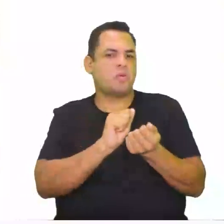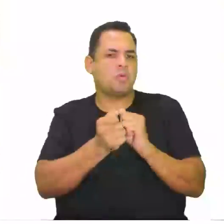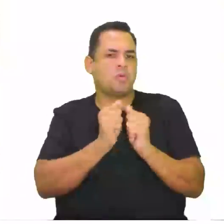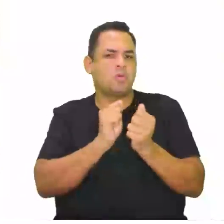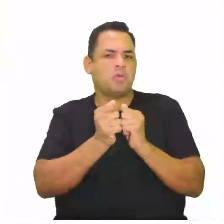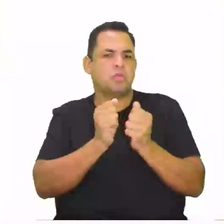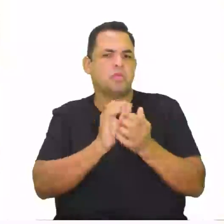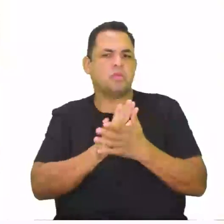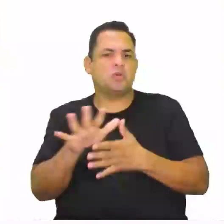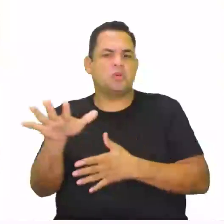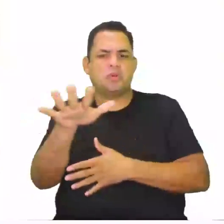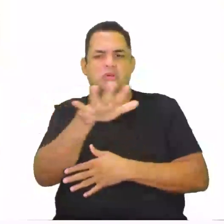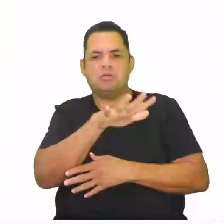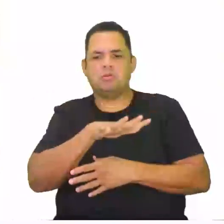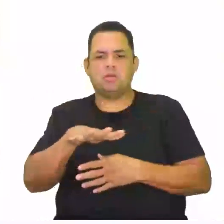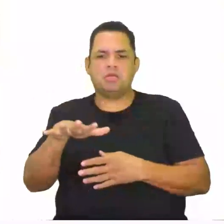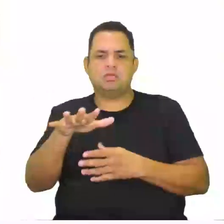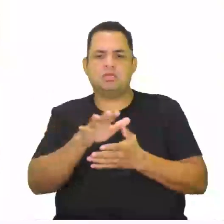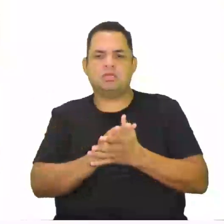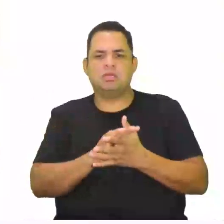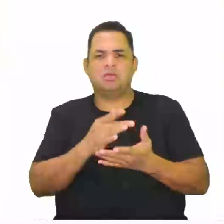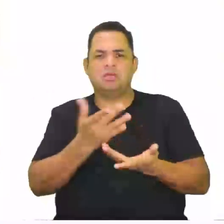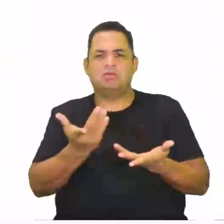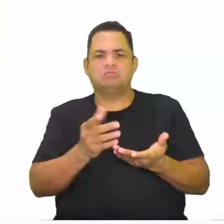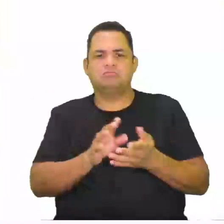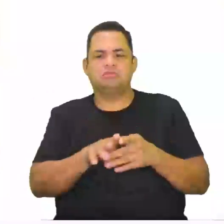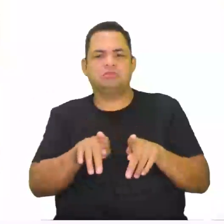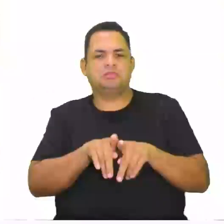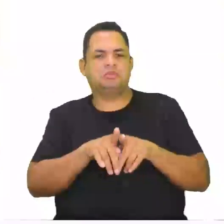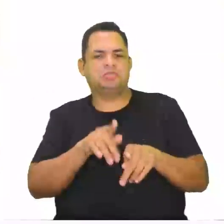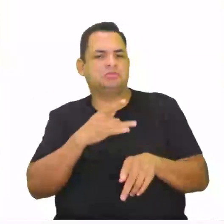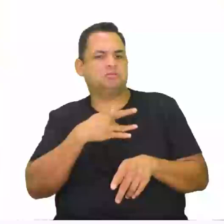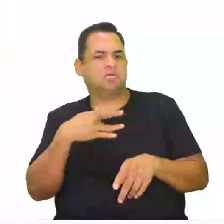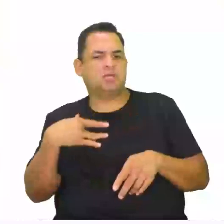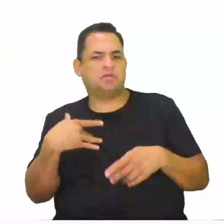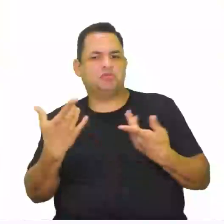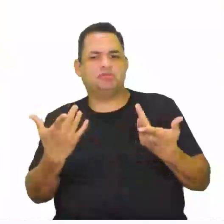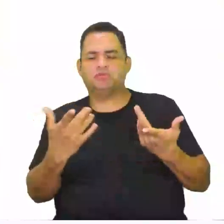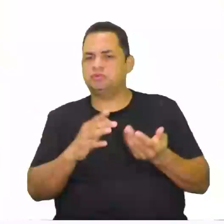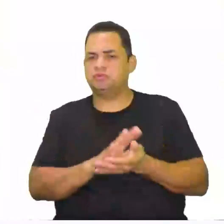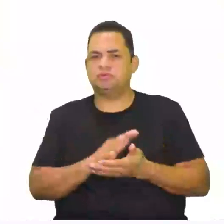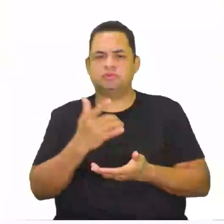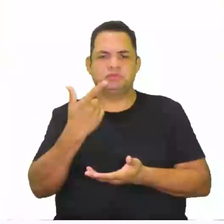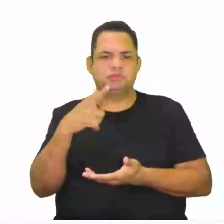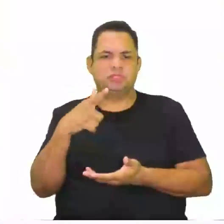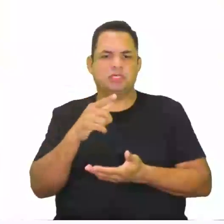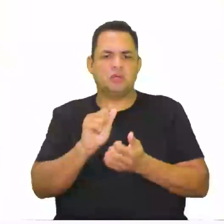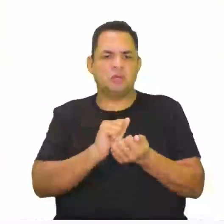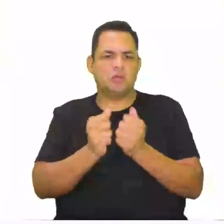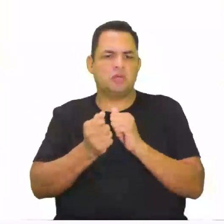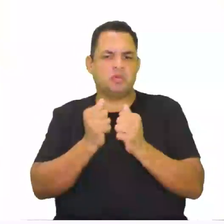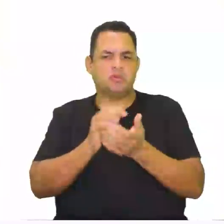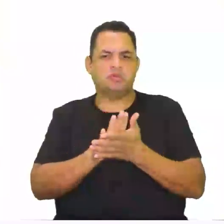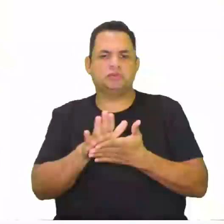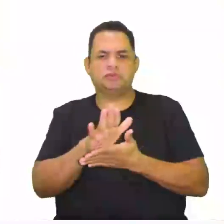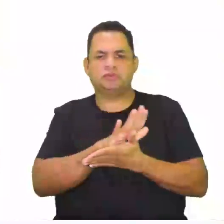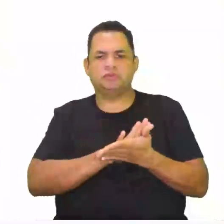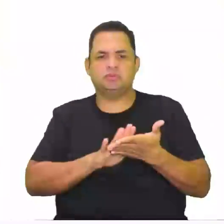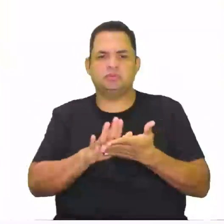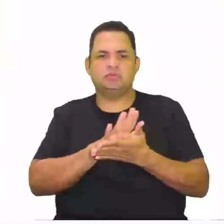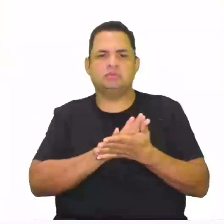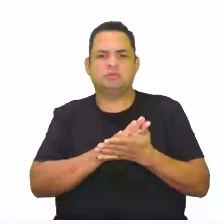sanitária. Então, o lixão, digamos assim, que ele é o modo mais precário que nós temos